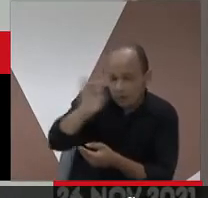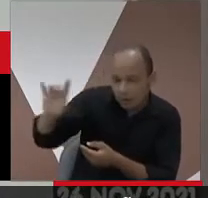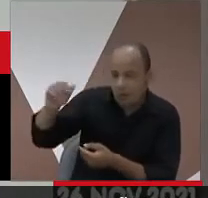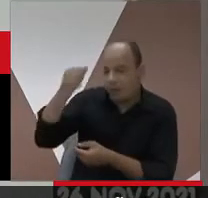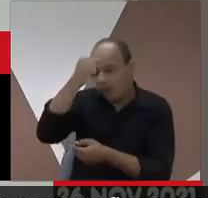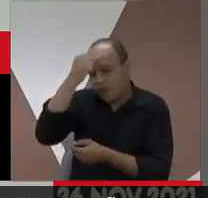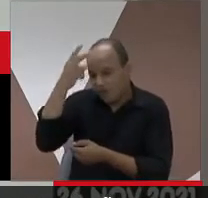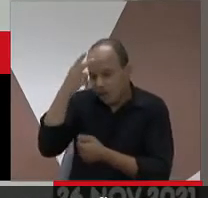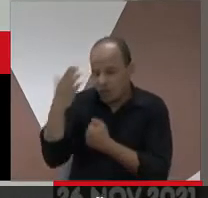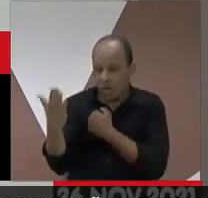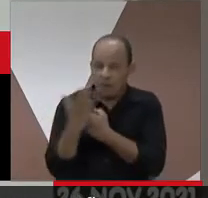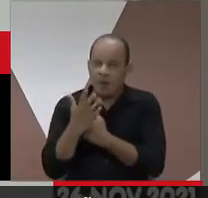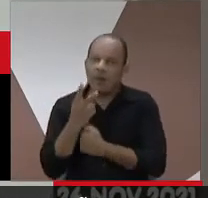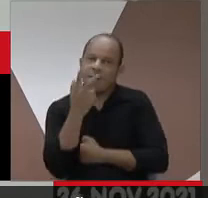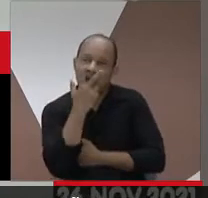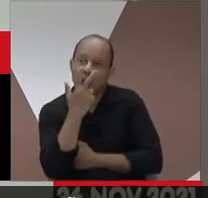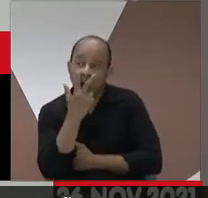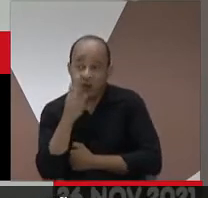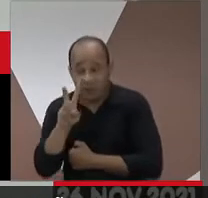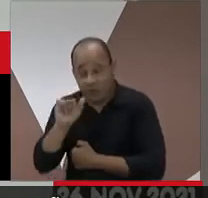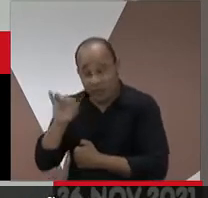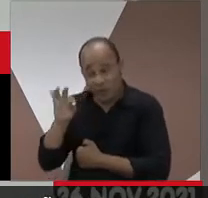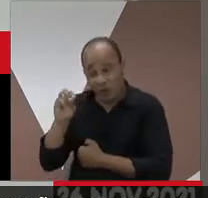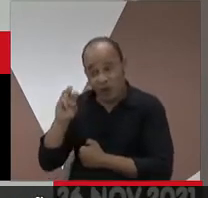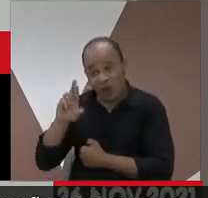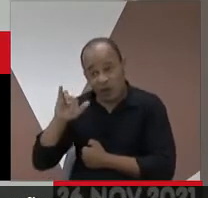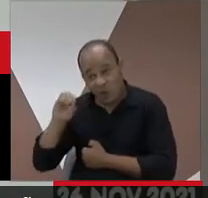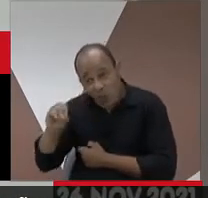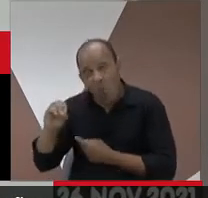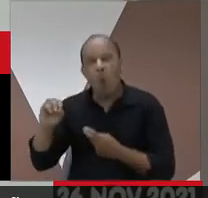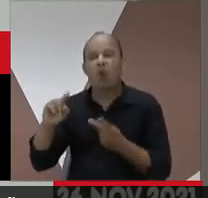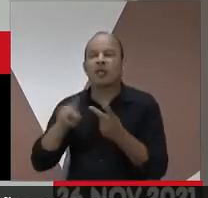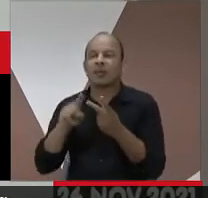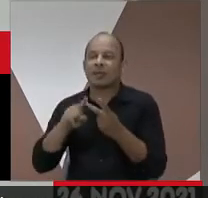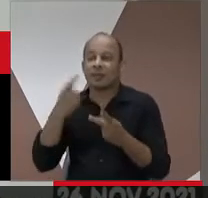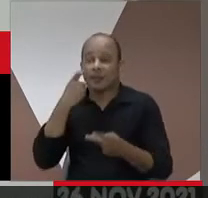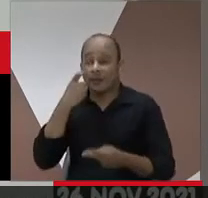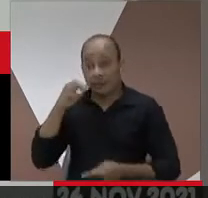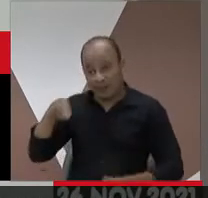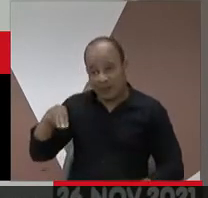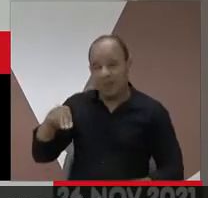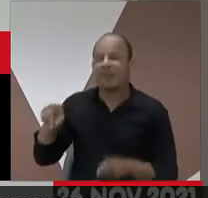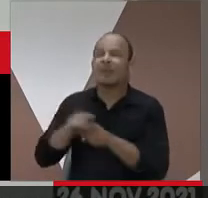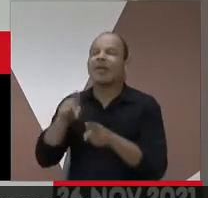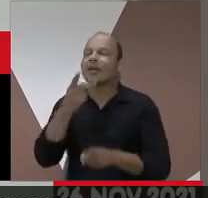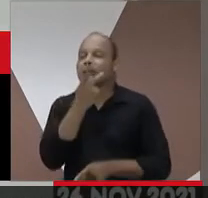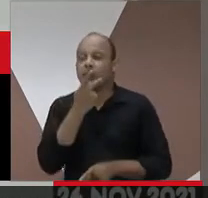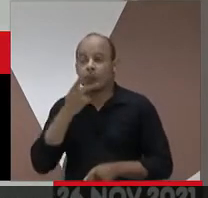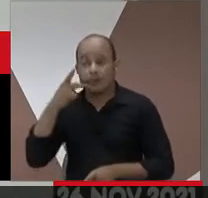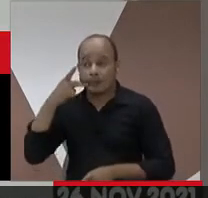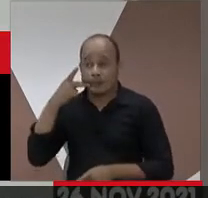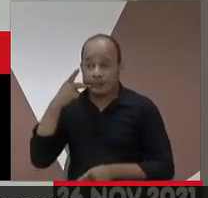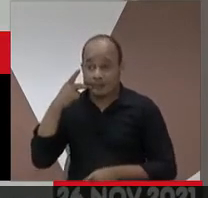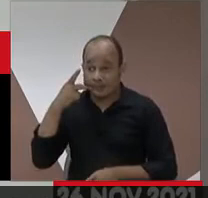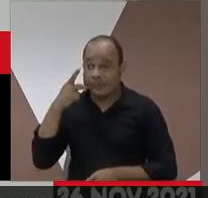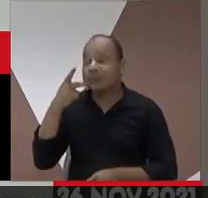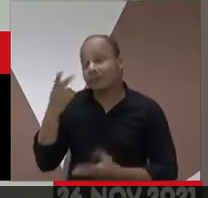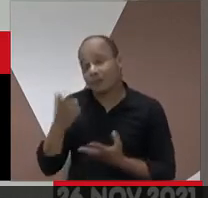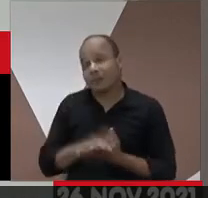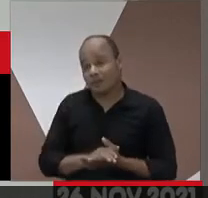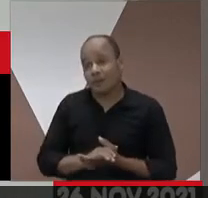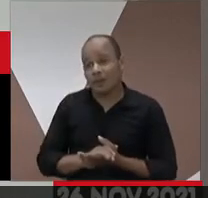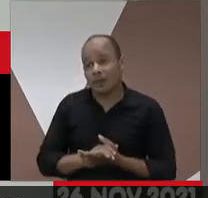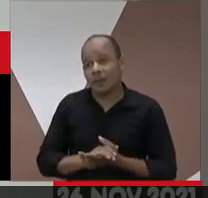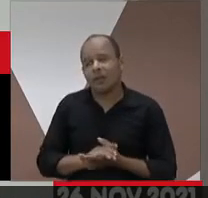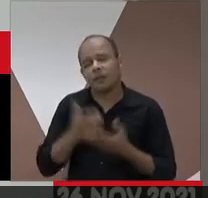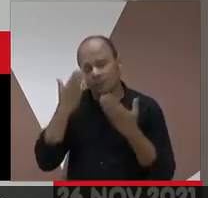nossa prefeita que fez o Natal Luz Maravilhoso, iniciado ontem em Contagem, Marília Campos, todos os representantes do